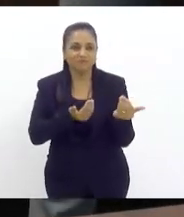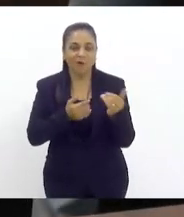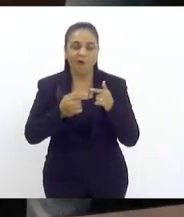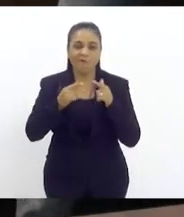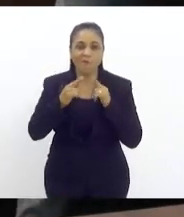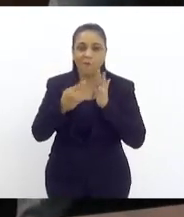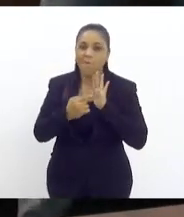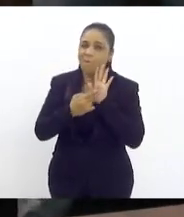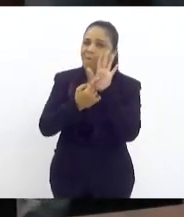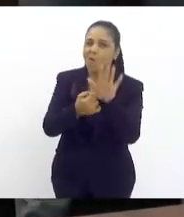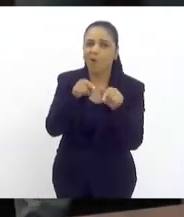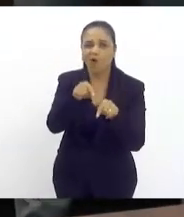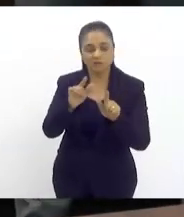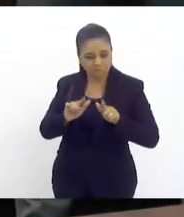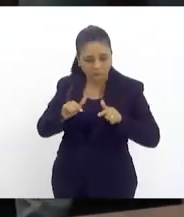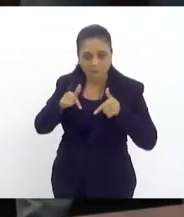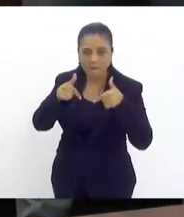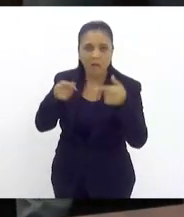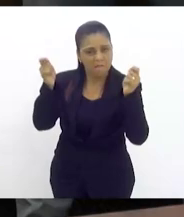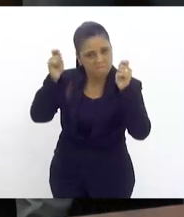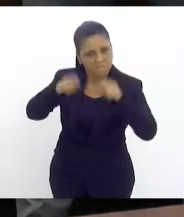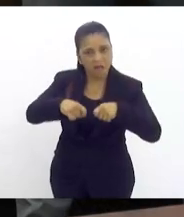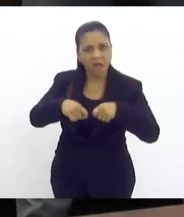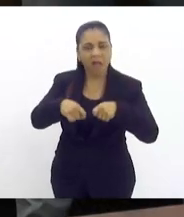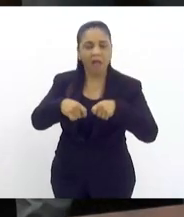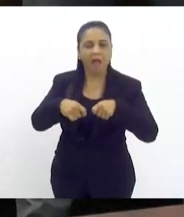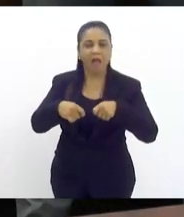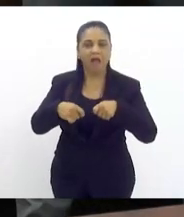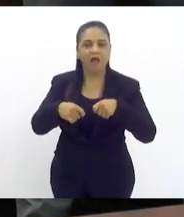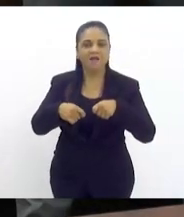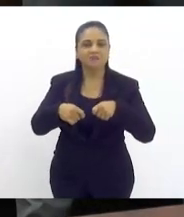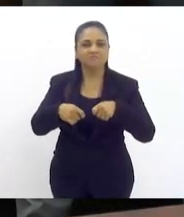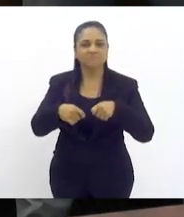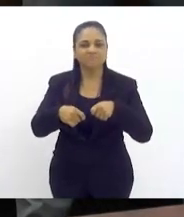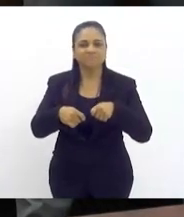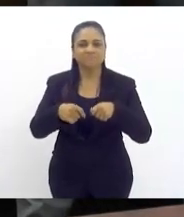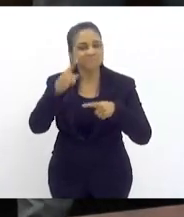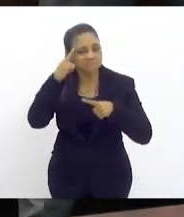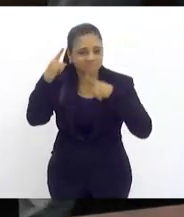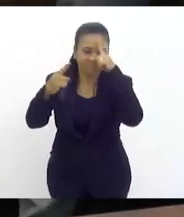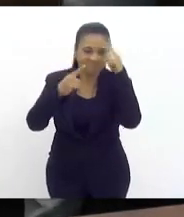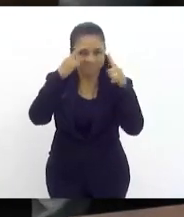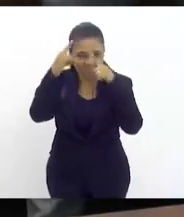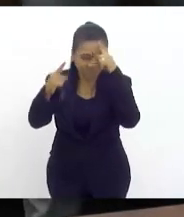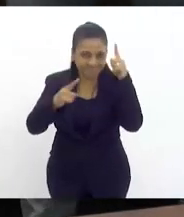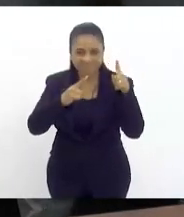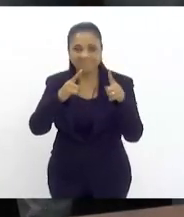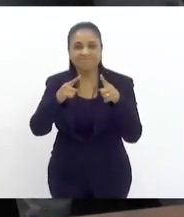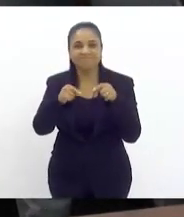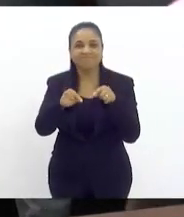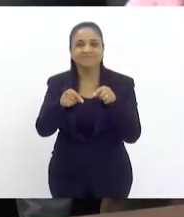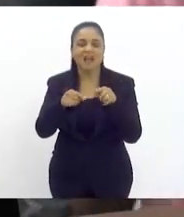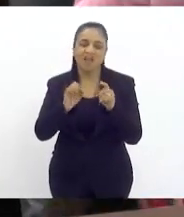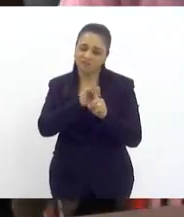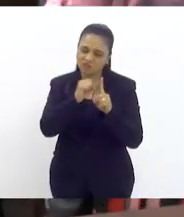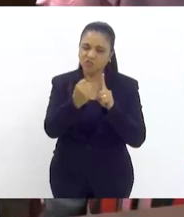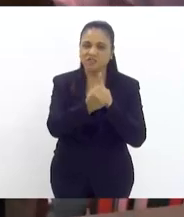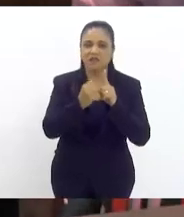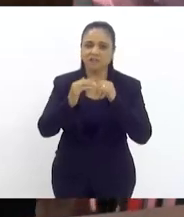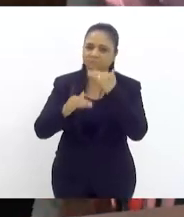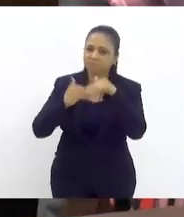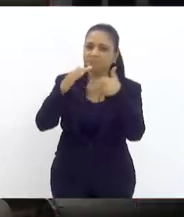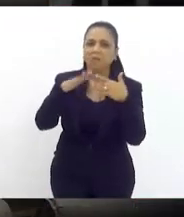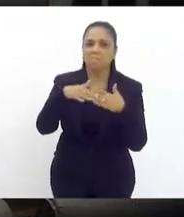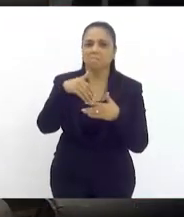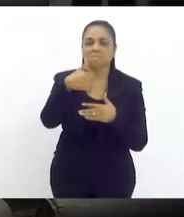mais atuante e mais capaz de nos dar boas, excelentes ideias para fazer com que, de fato, essa sociedade seja cada vez melhor.